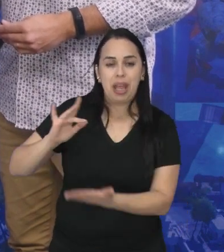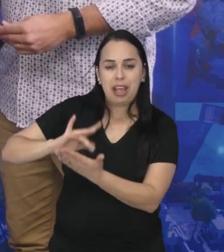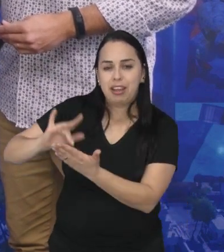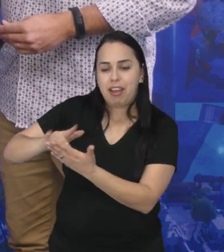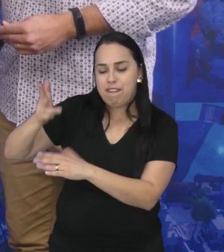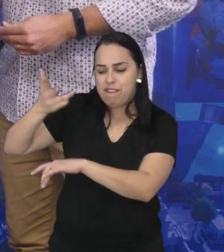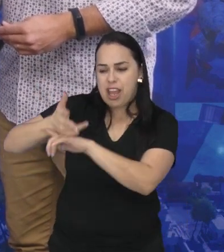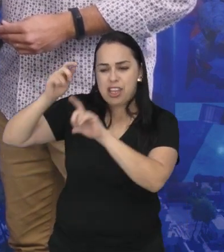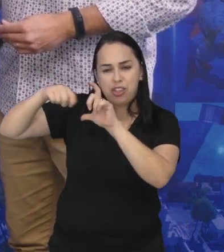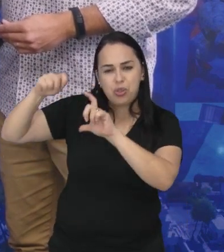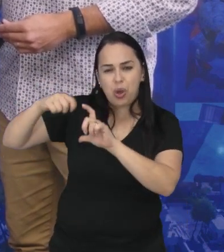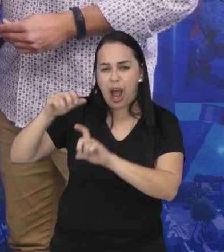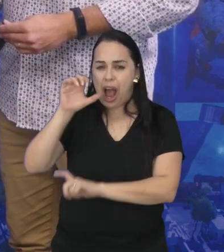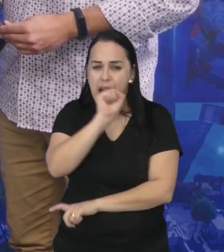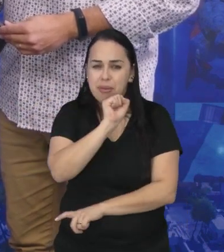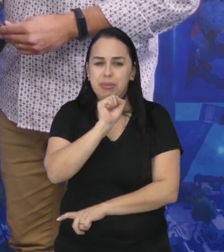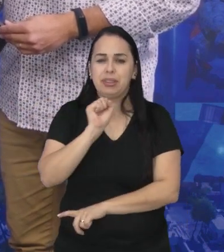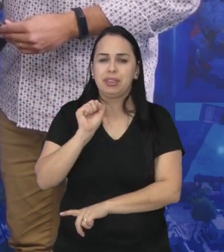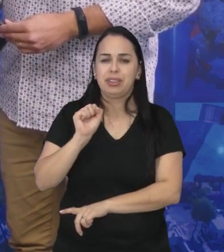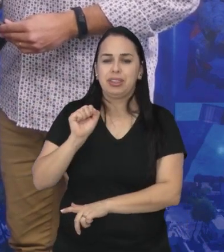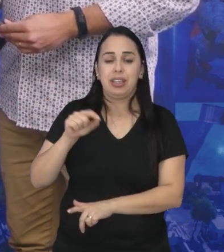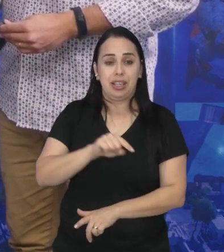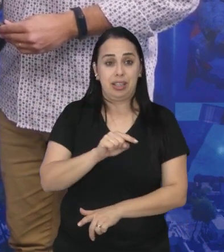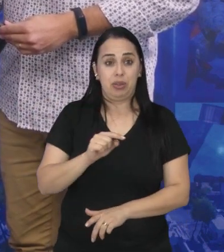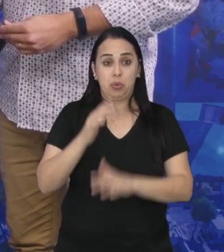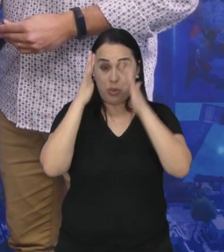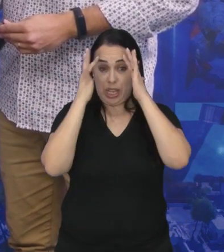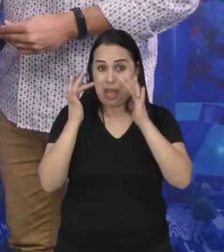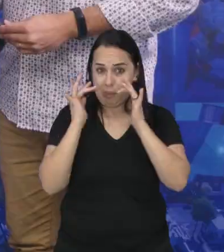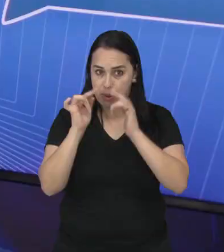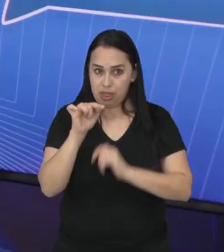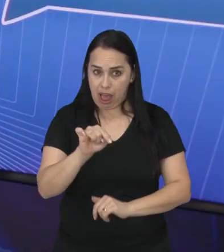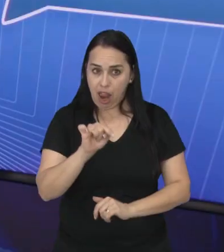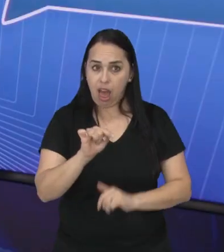com um videozinho, que no cérebro da